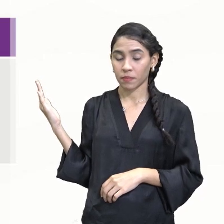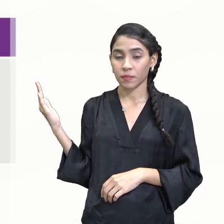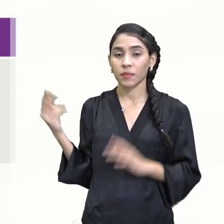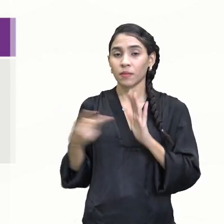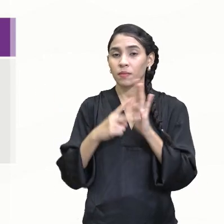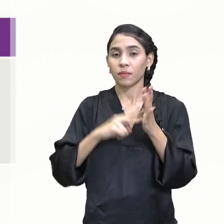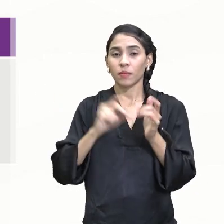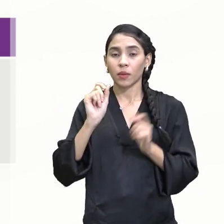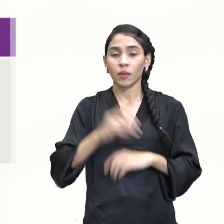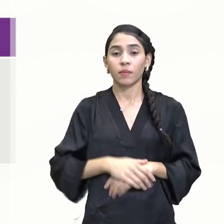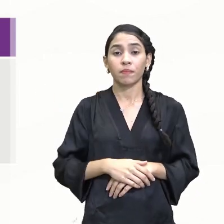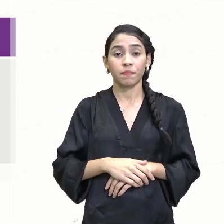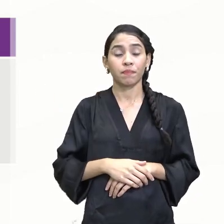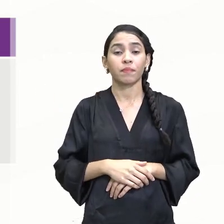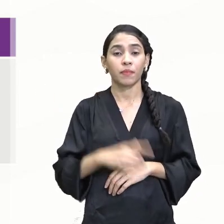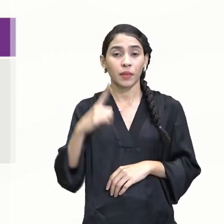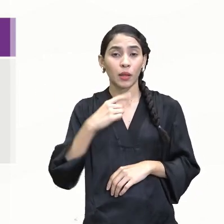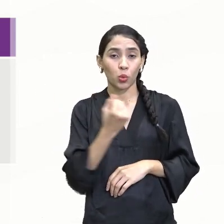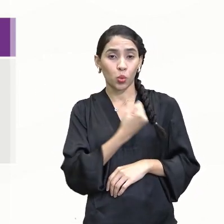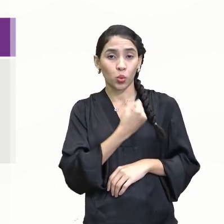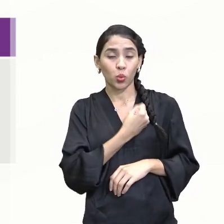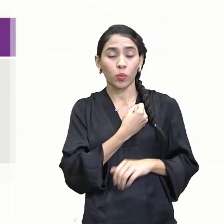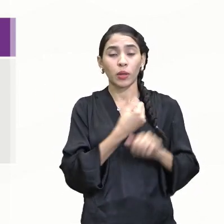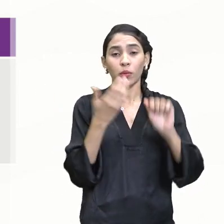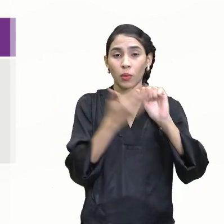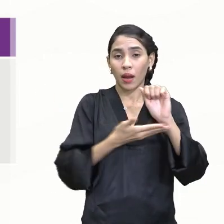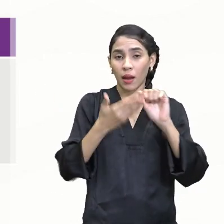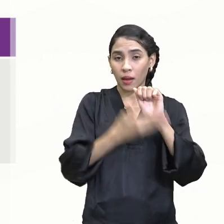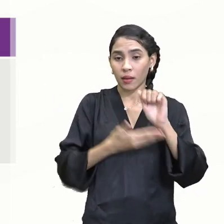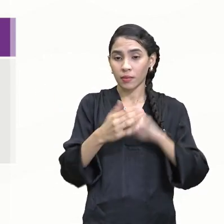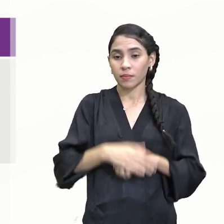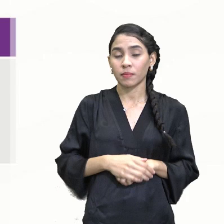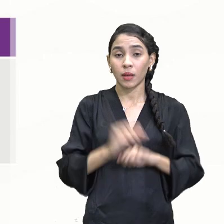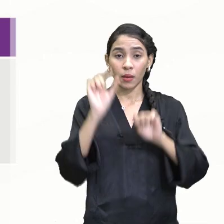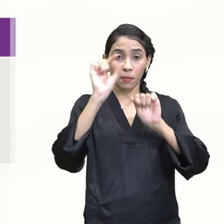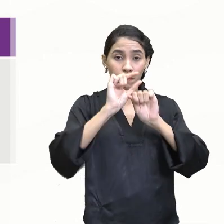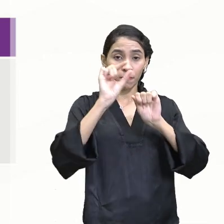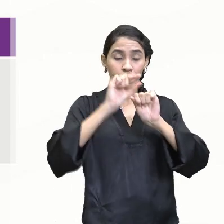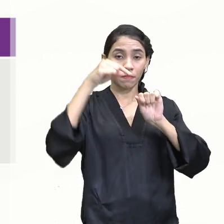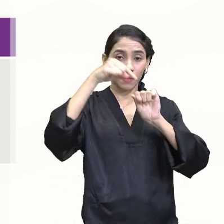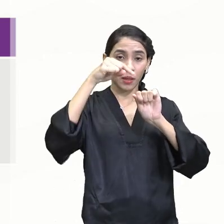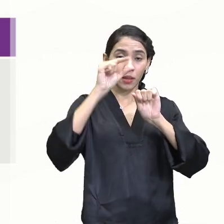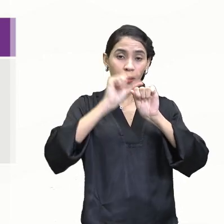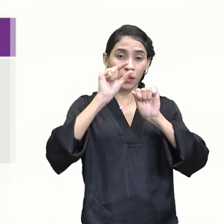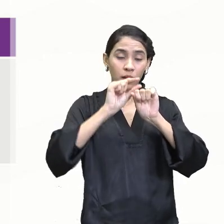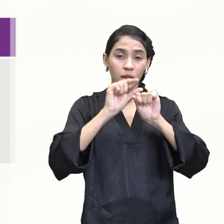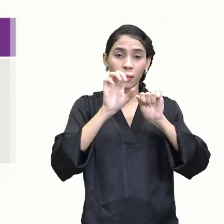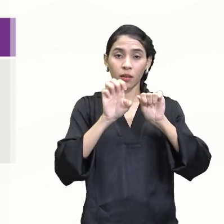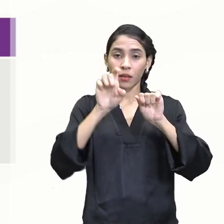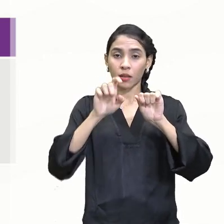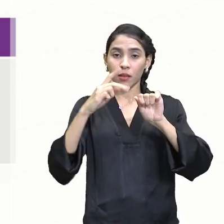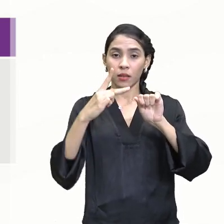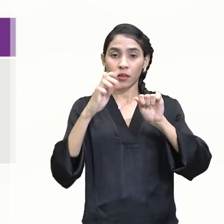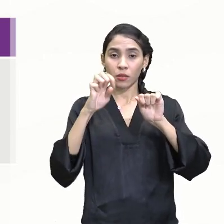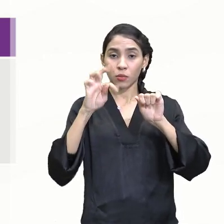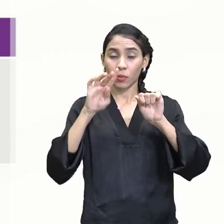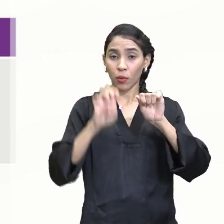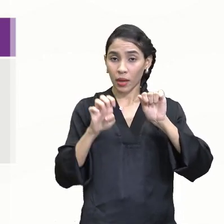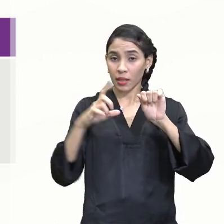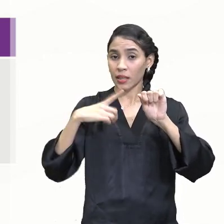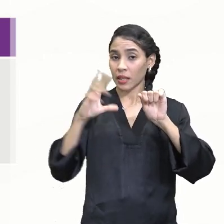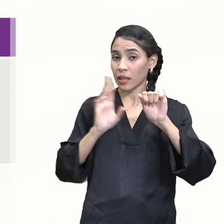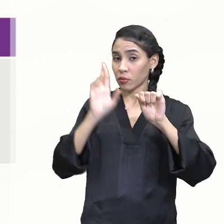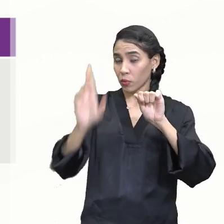significa que temos uma base A elevado a um expoente e isso gera um resultado, né? A